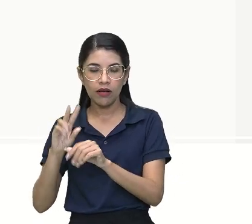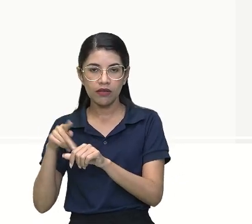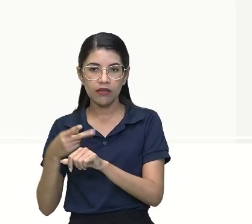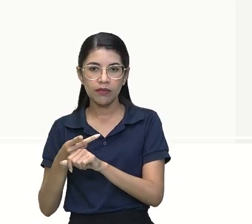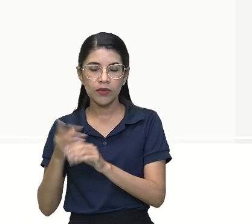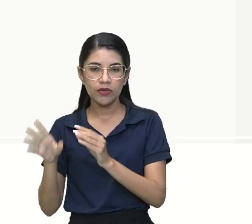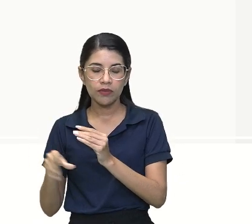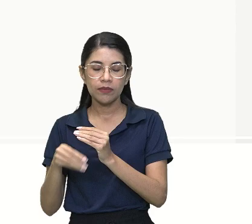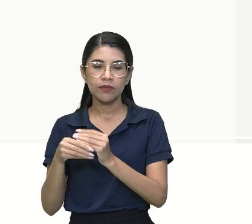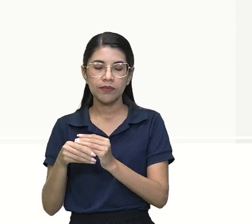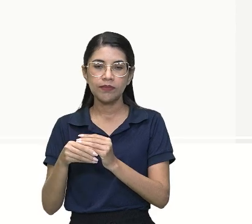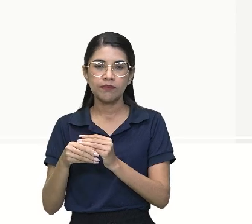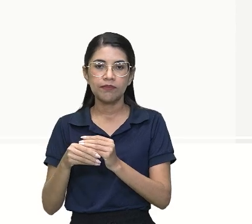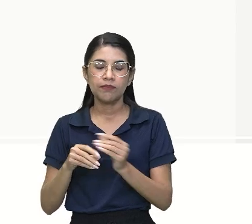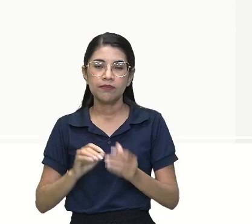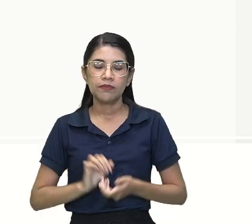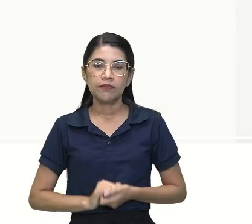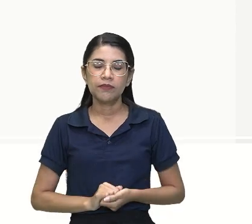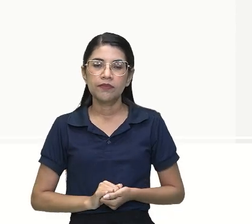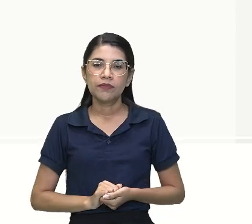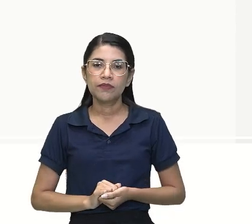Para a gente completar depois